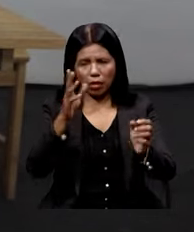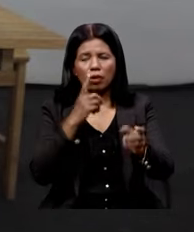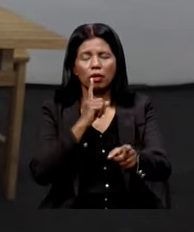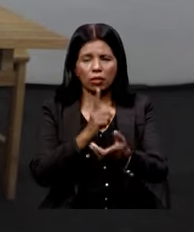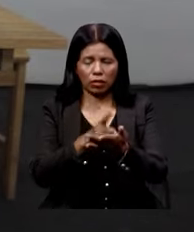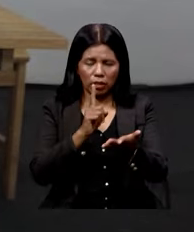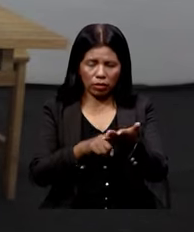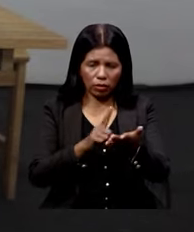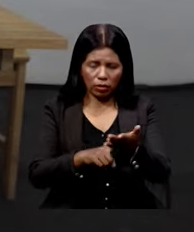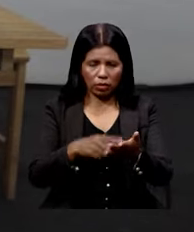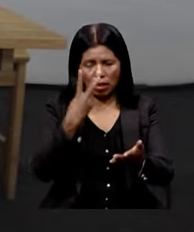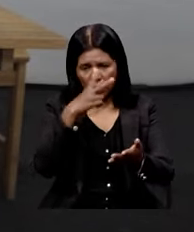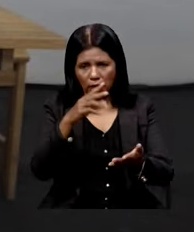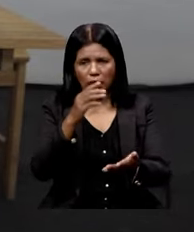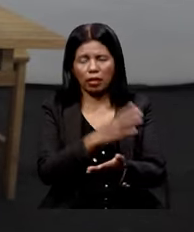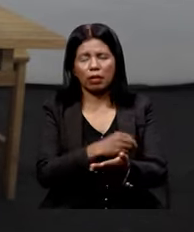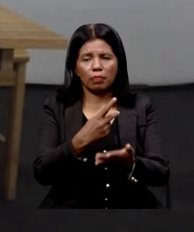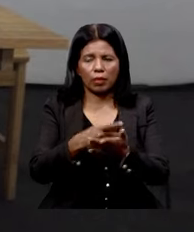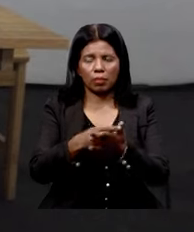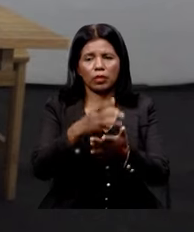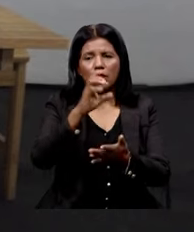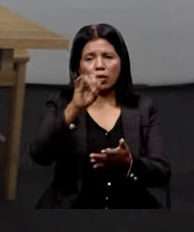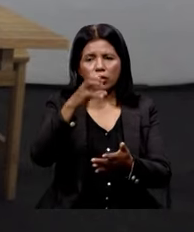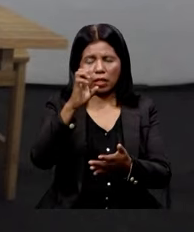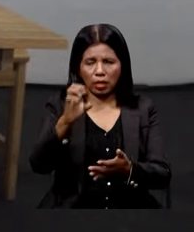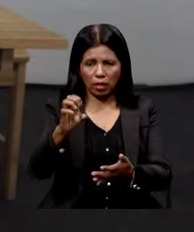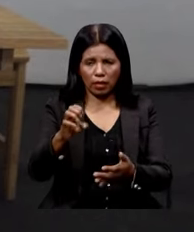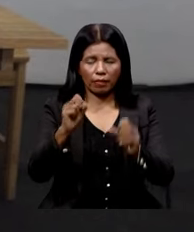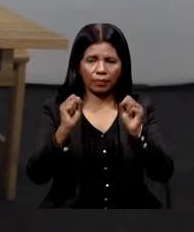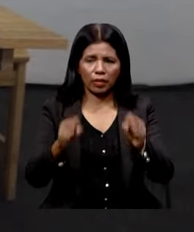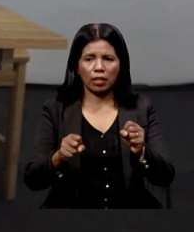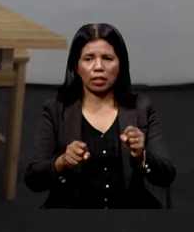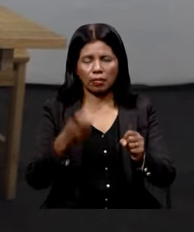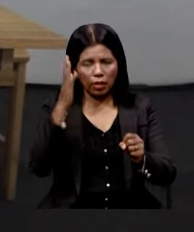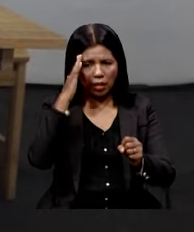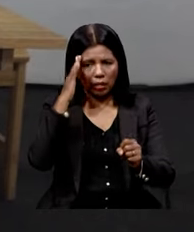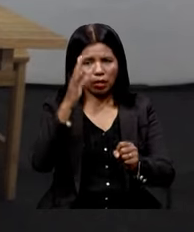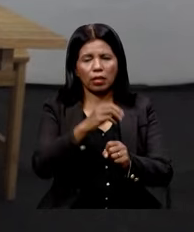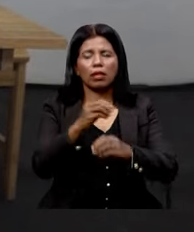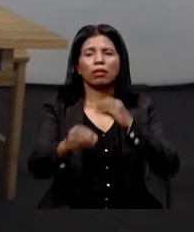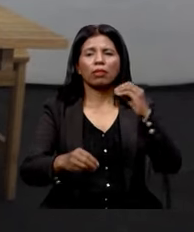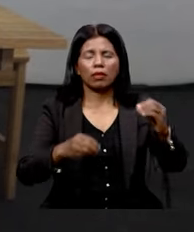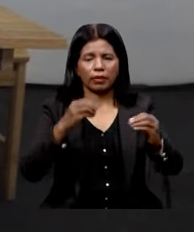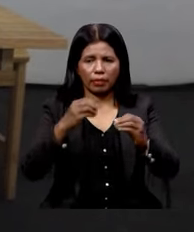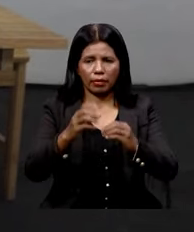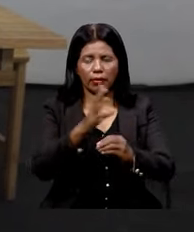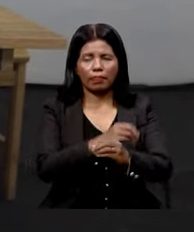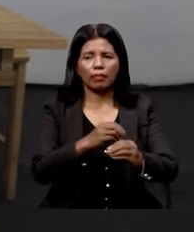que ante tu fila fale proporção ao orçamento geral do Estado, né? Para ver conseguir considera condição